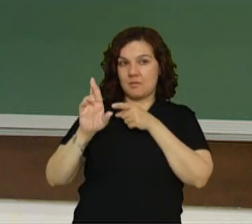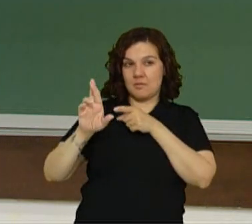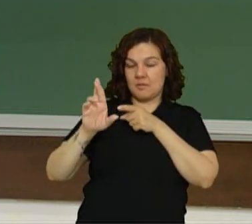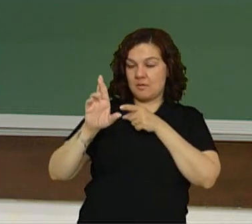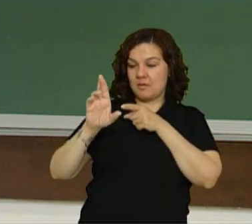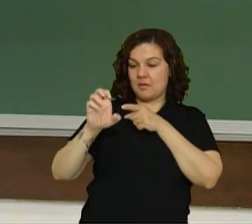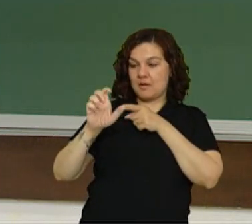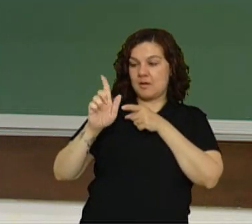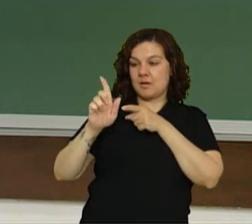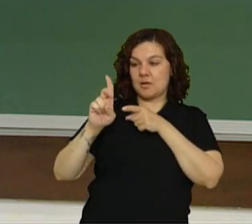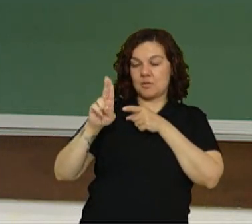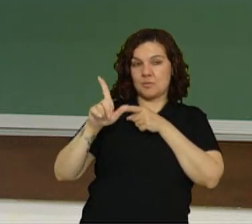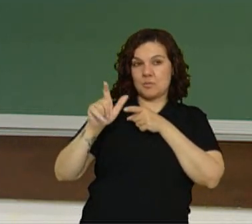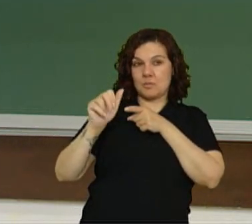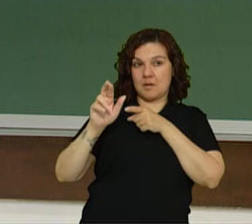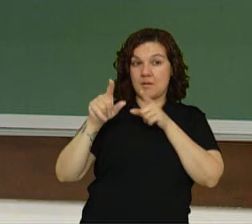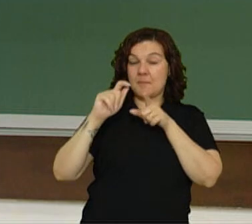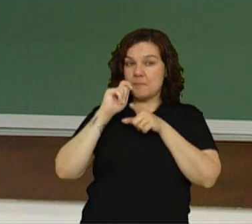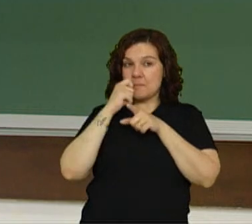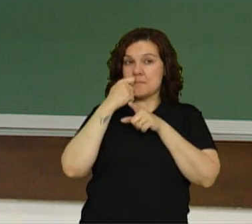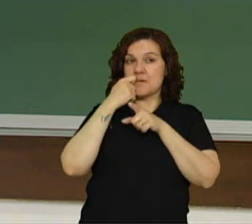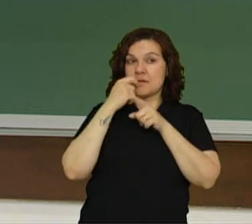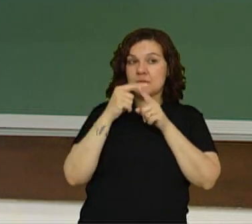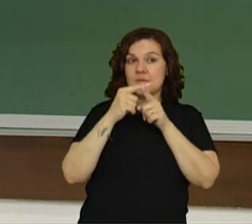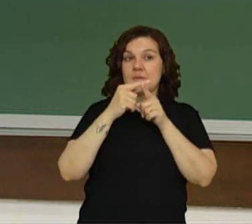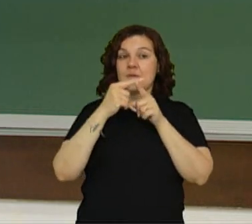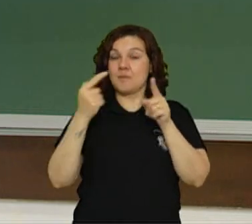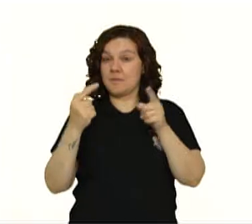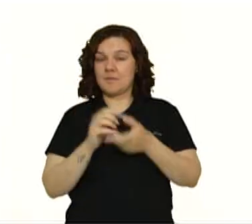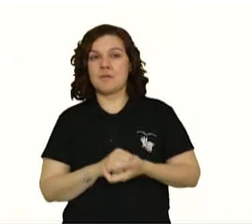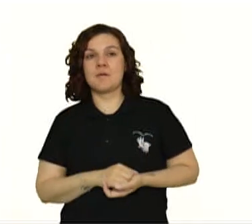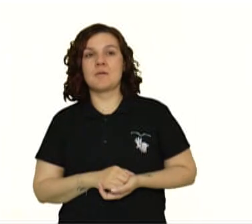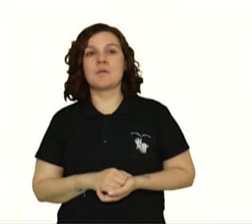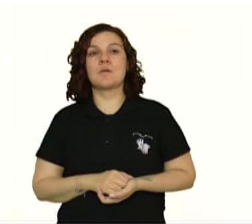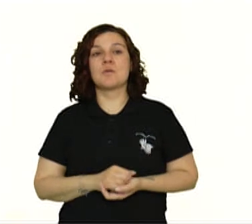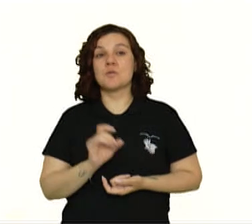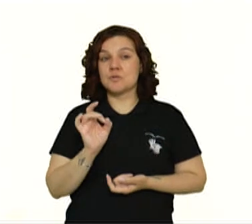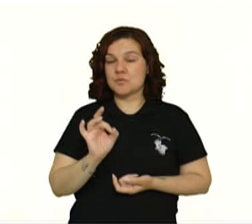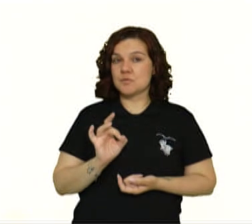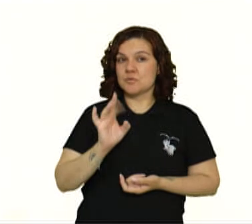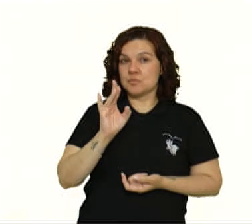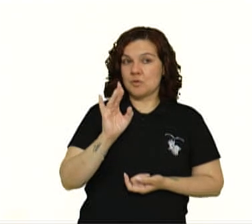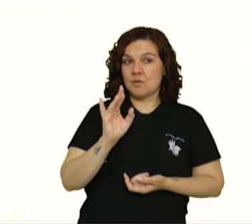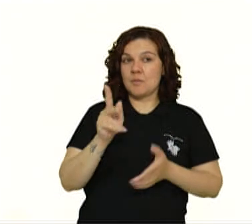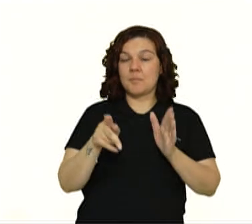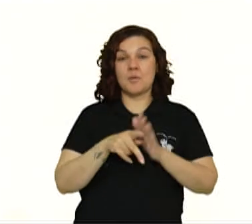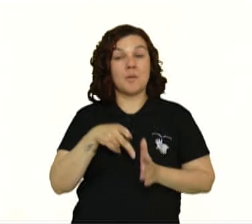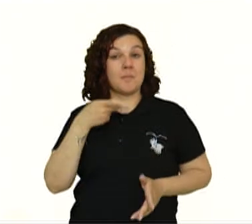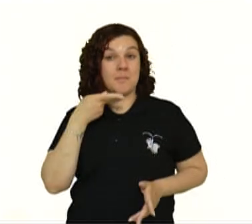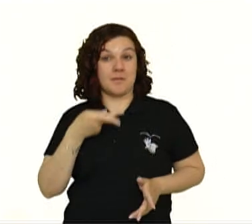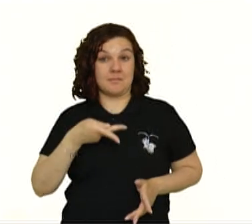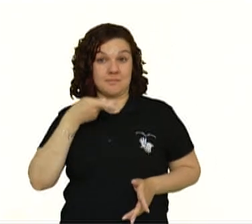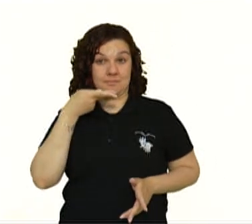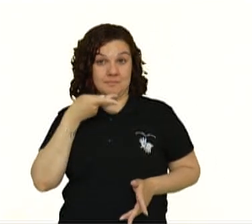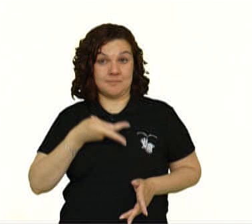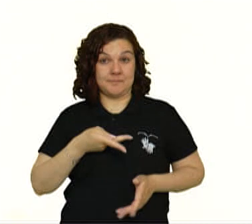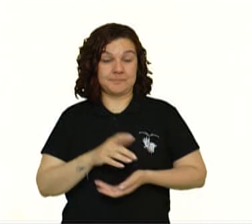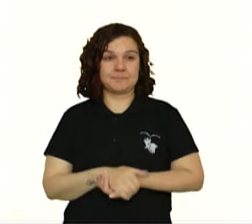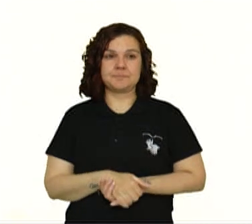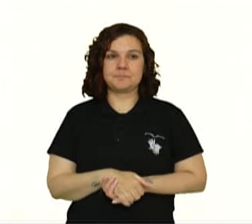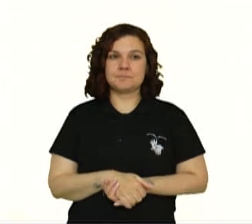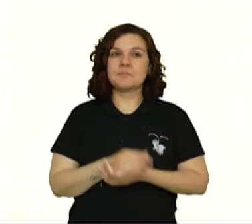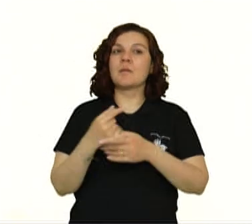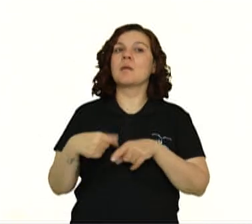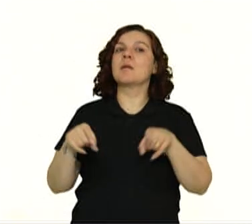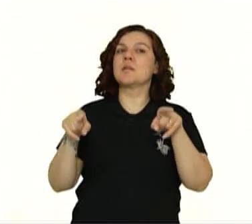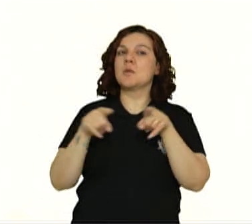regular está em negrito. Mais para frente, apenas se for um poliedro de Platão.